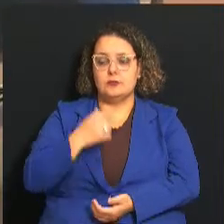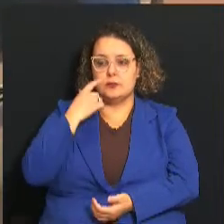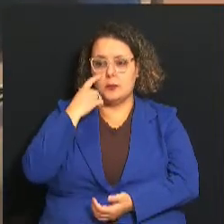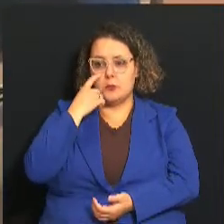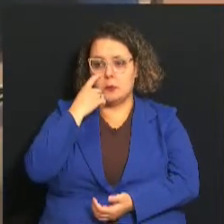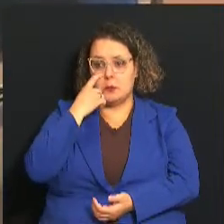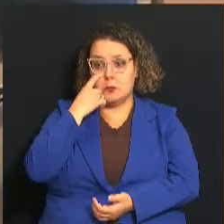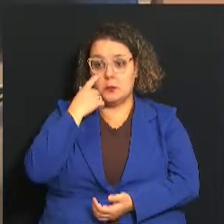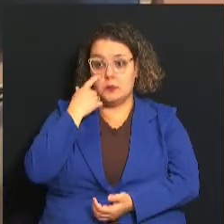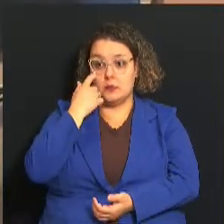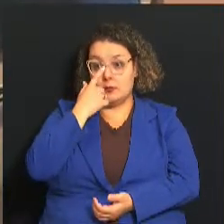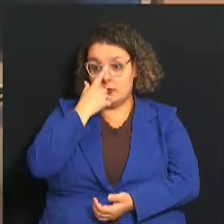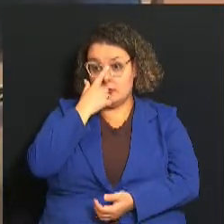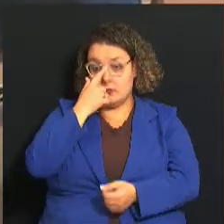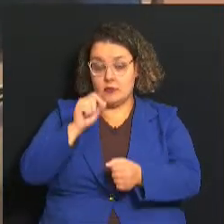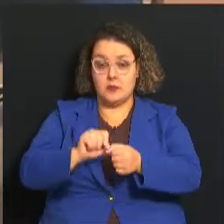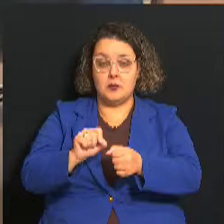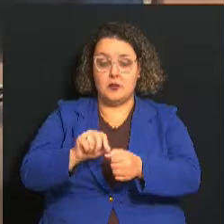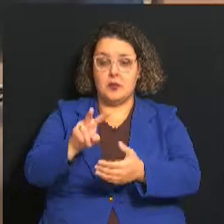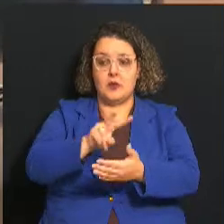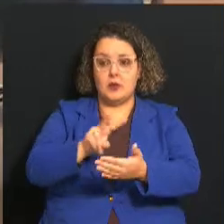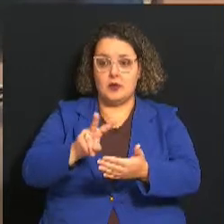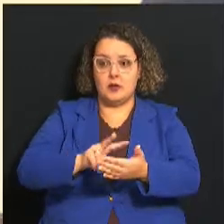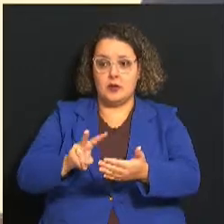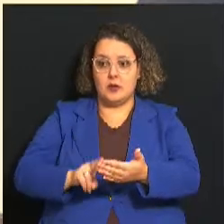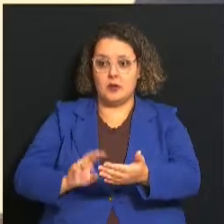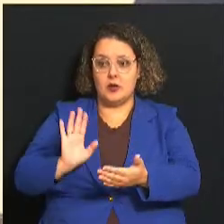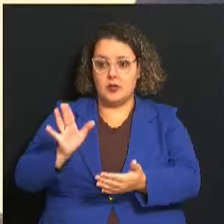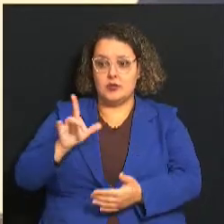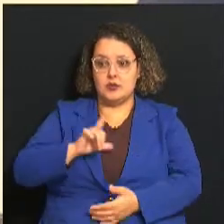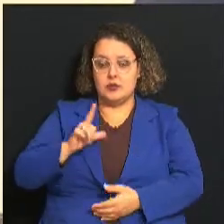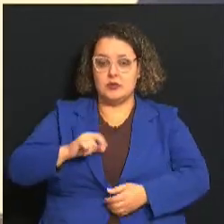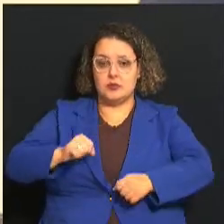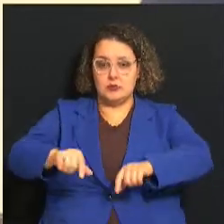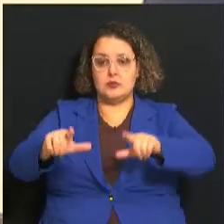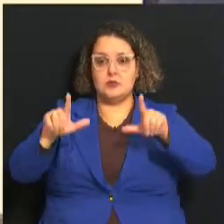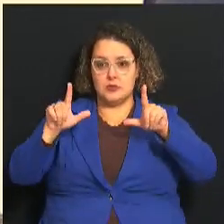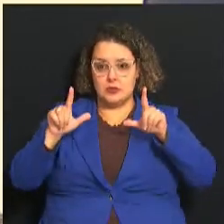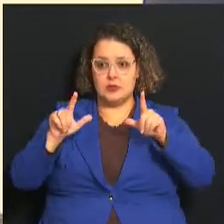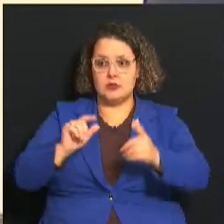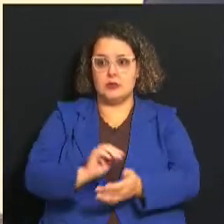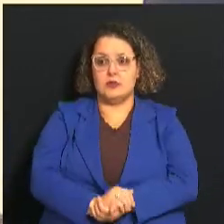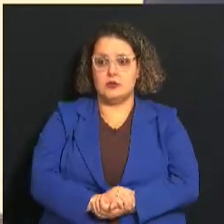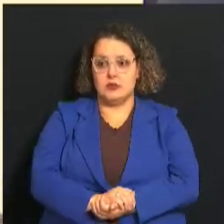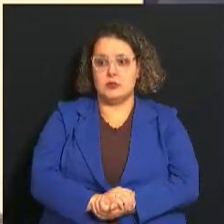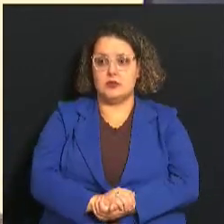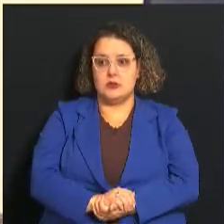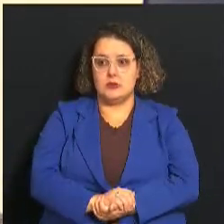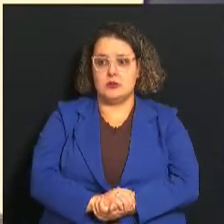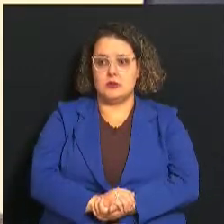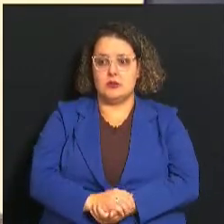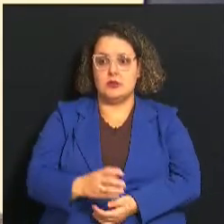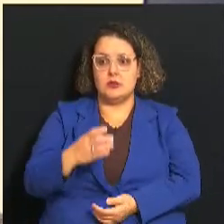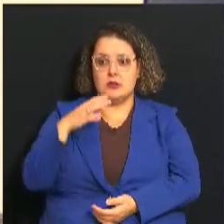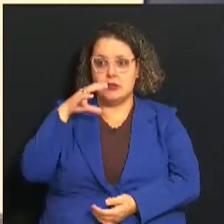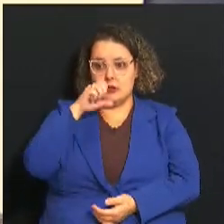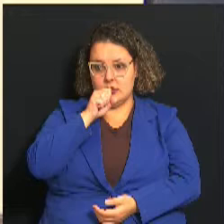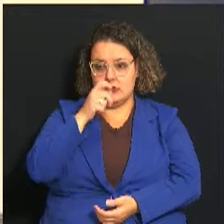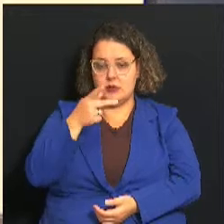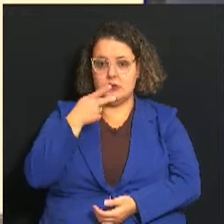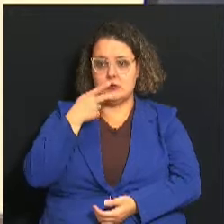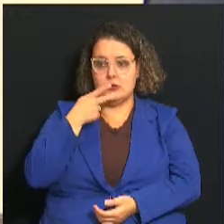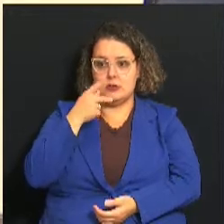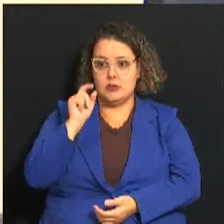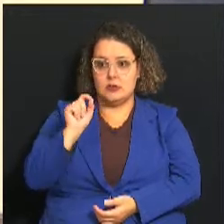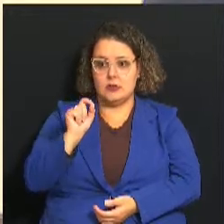Bem, feita a leitura, né, já temos alguns destaques. Eu queria rapidamente dizer o seguinte: